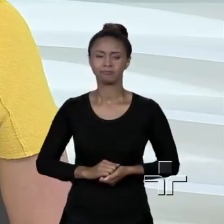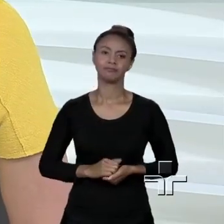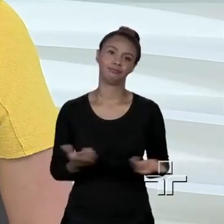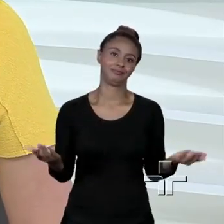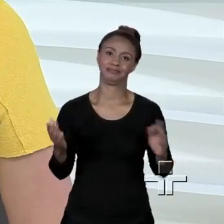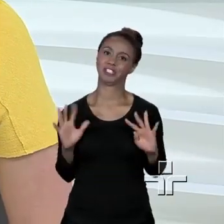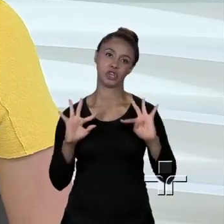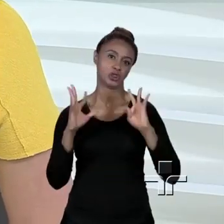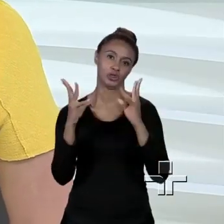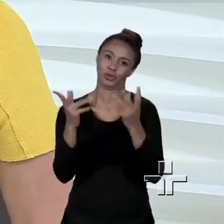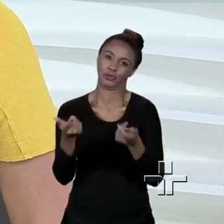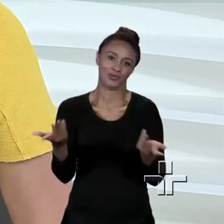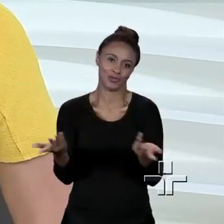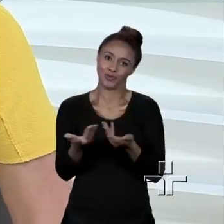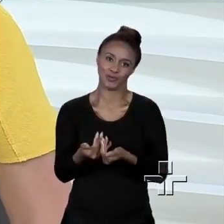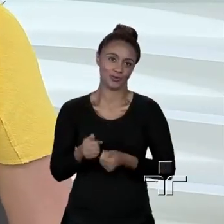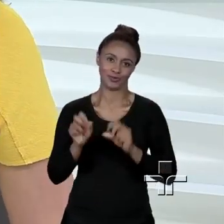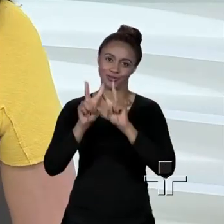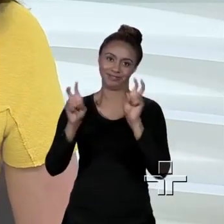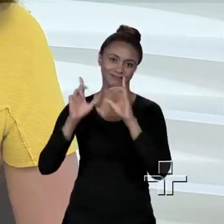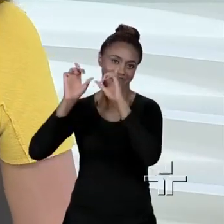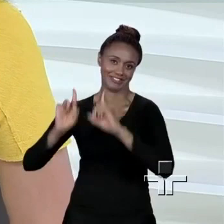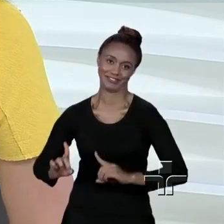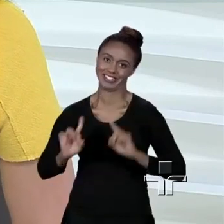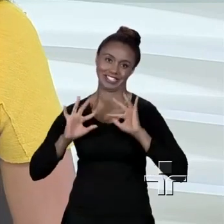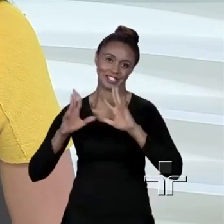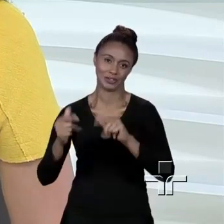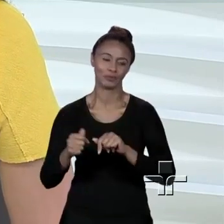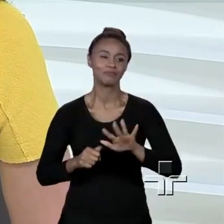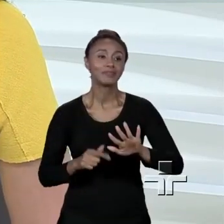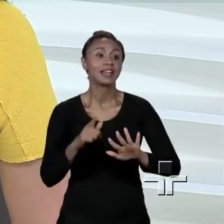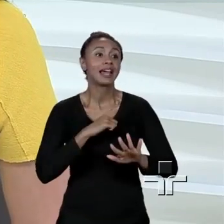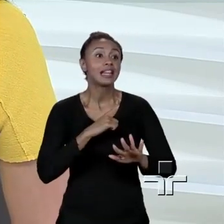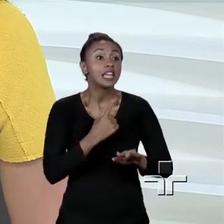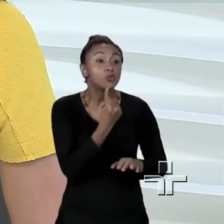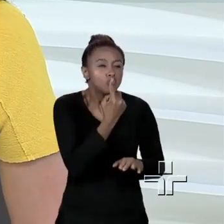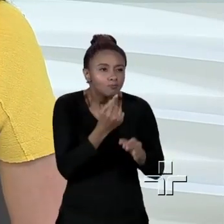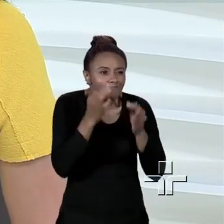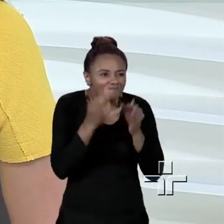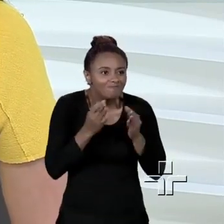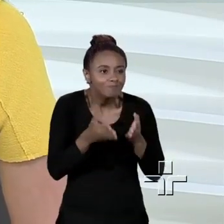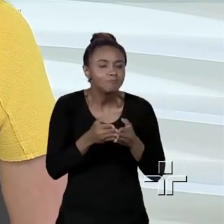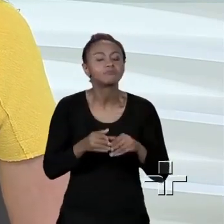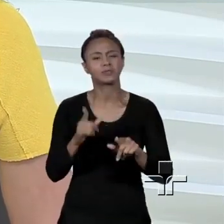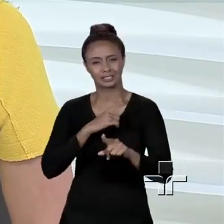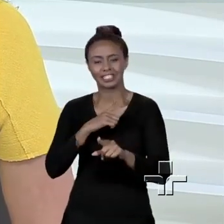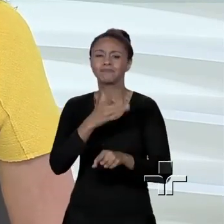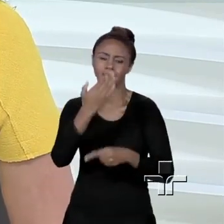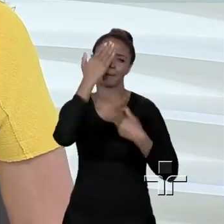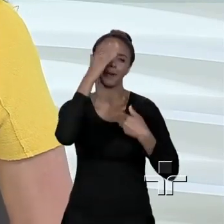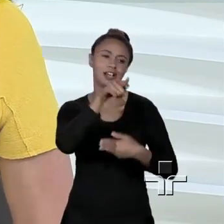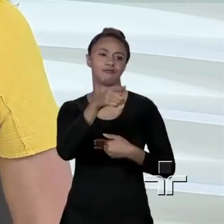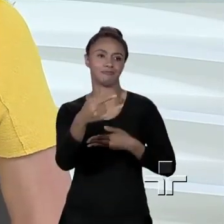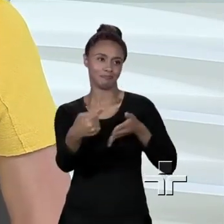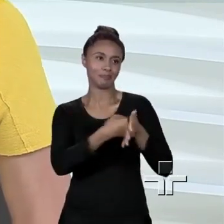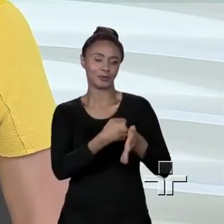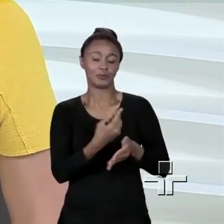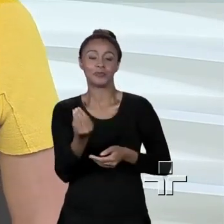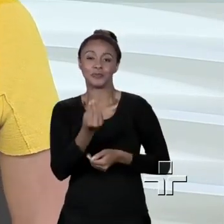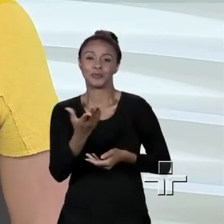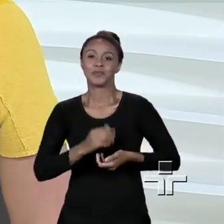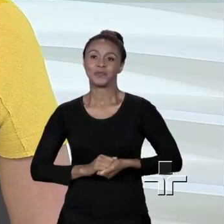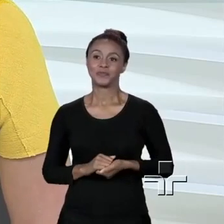Tudo relacionado às pessoas com deficiência. Mas tem algum ponto urgente, assim? Que Tem. Até muito obrigada pela pergunta, porque